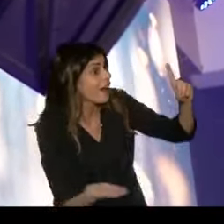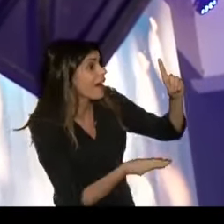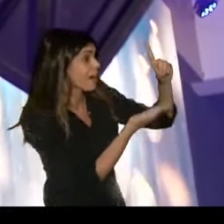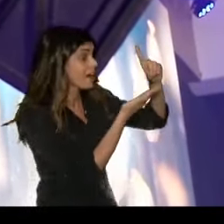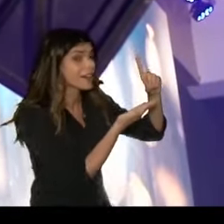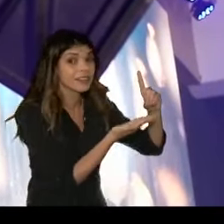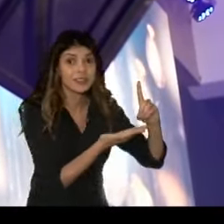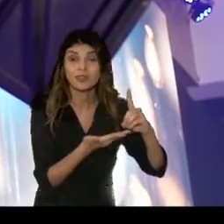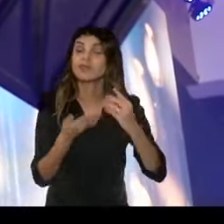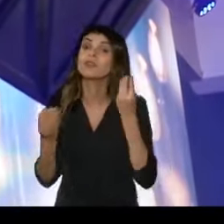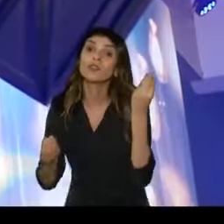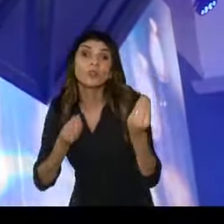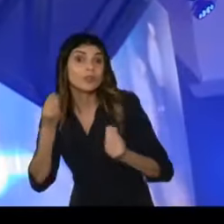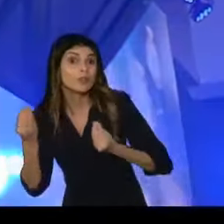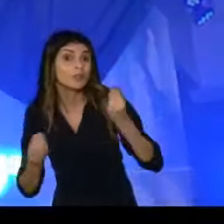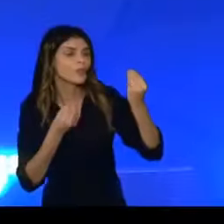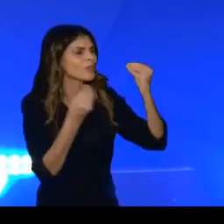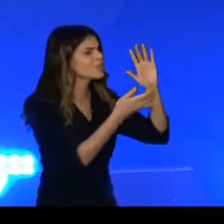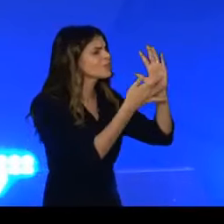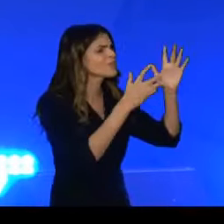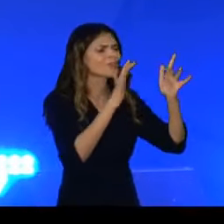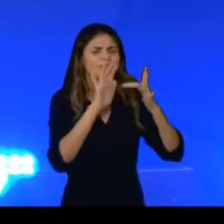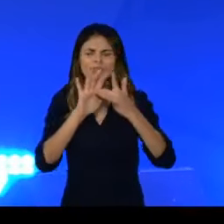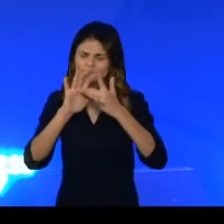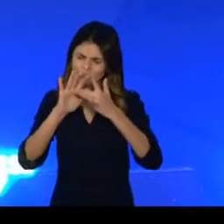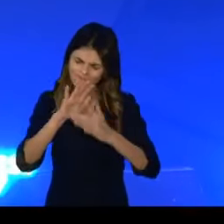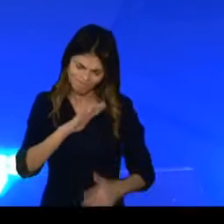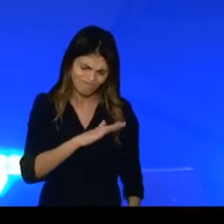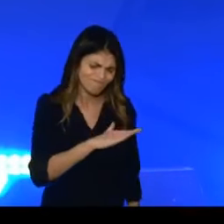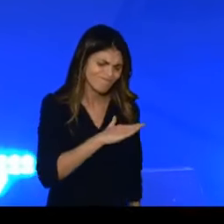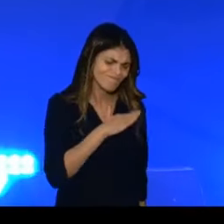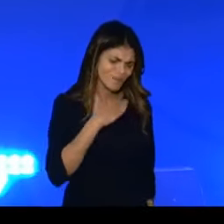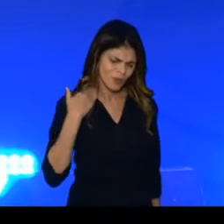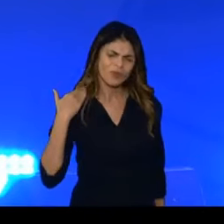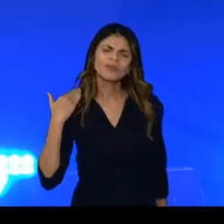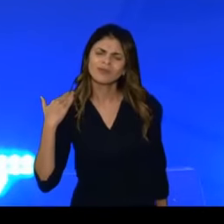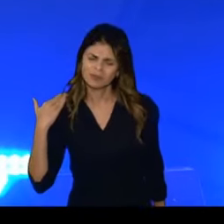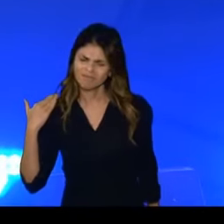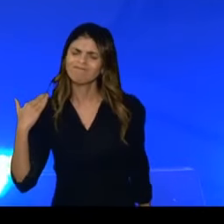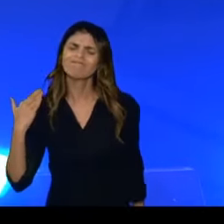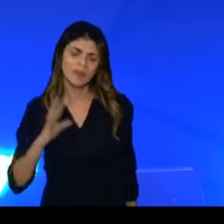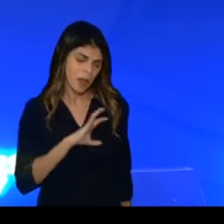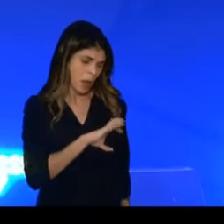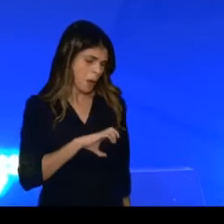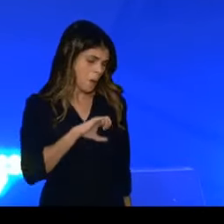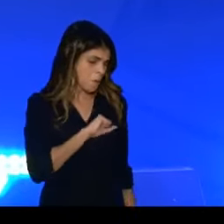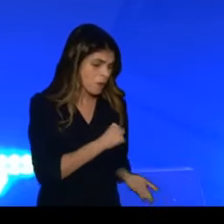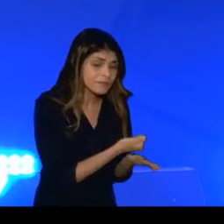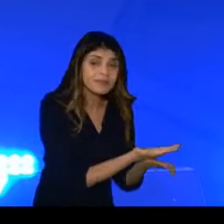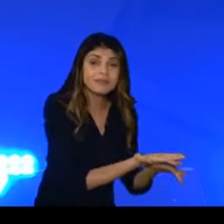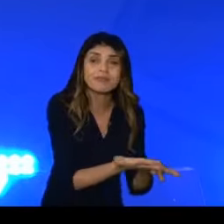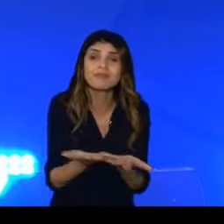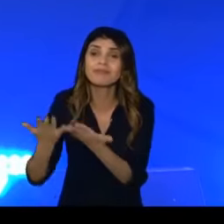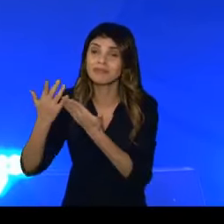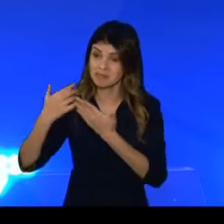Deus. Oh, oh, Cristo, a morte de cruz com amor me livrou do calvário